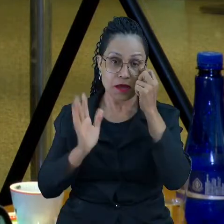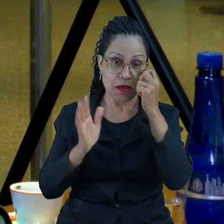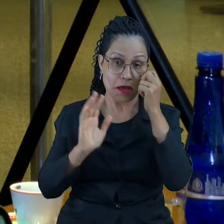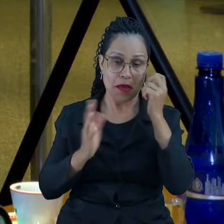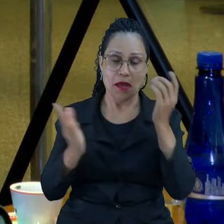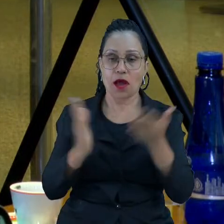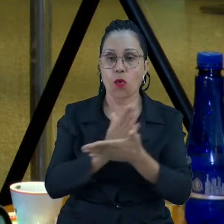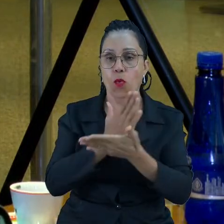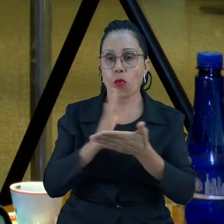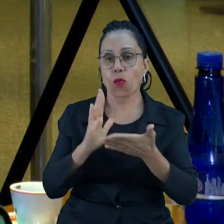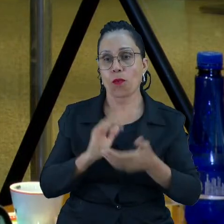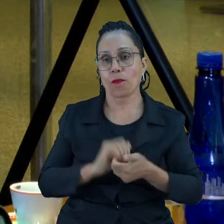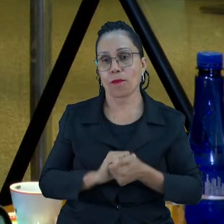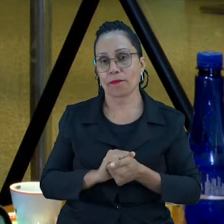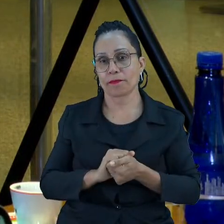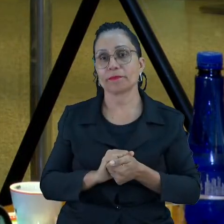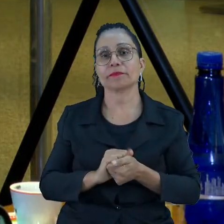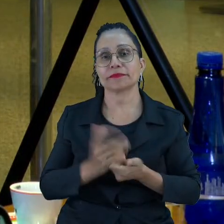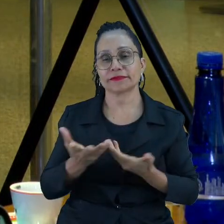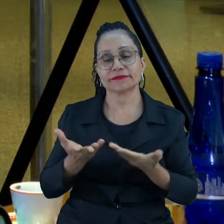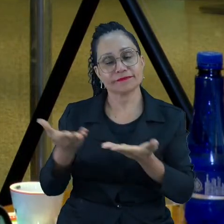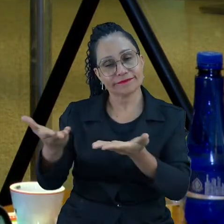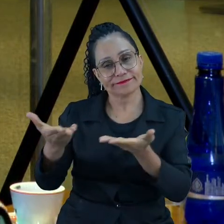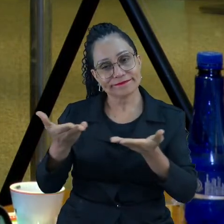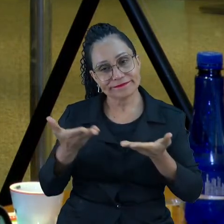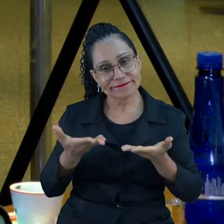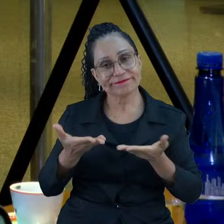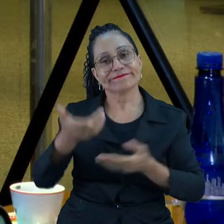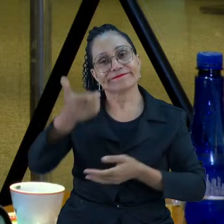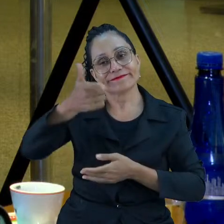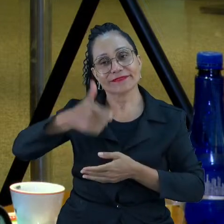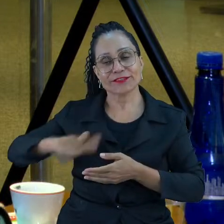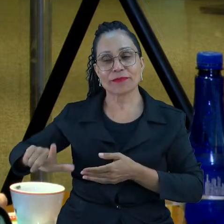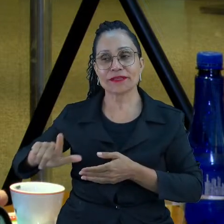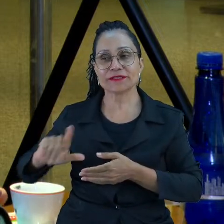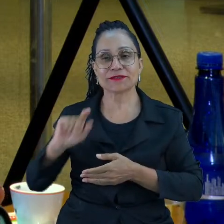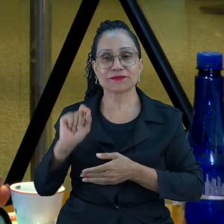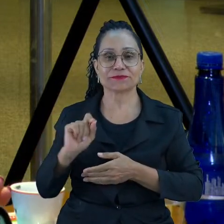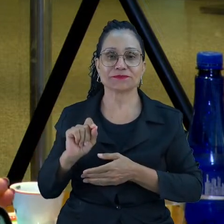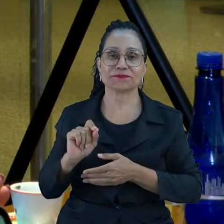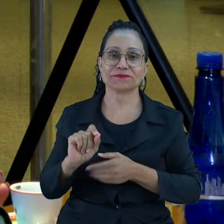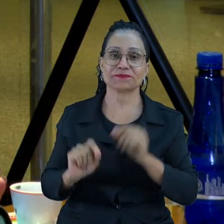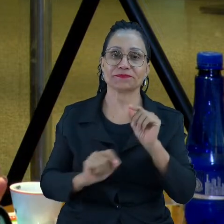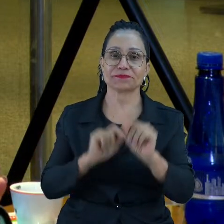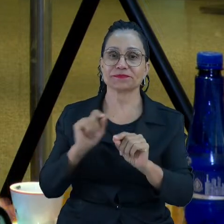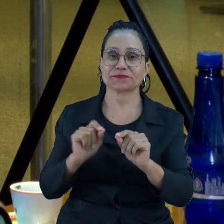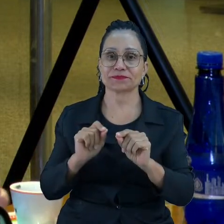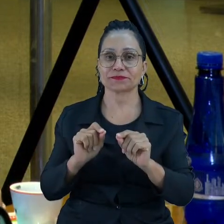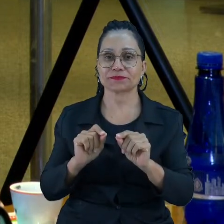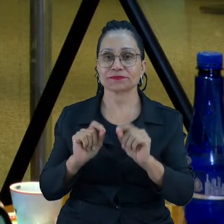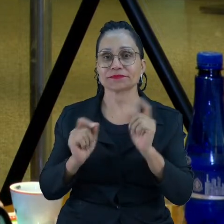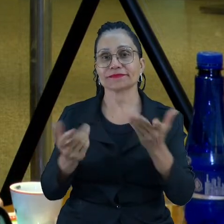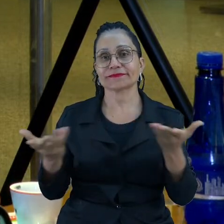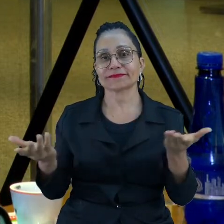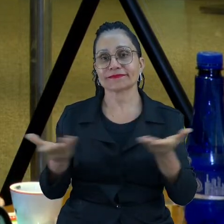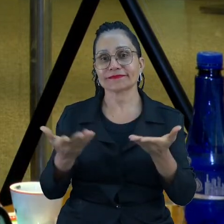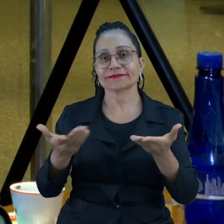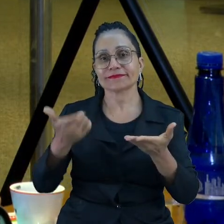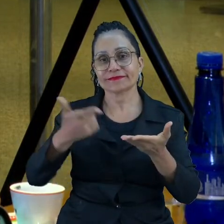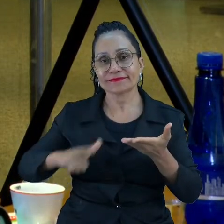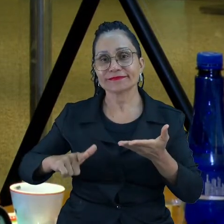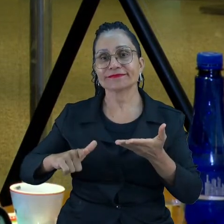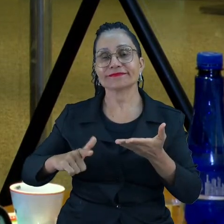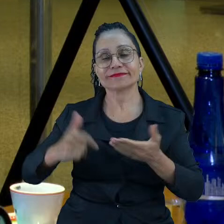alguma situação. Então fica o convite, continue aqui com a gente. Nós estamos iniciando mais um episódio da nossa